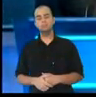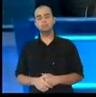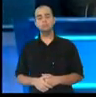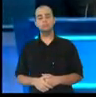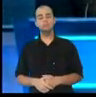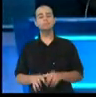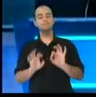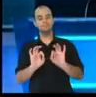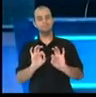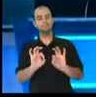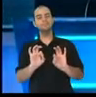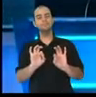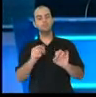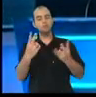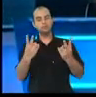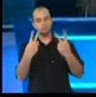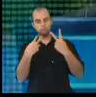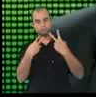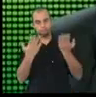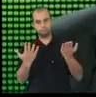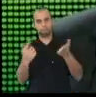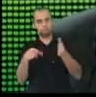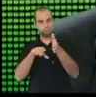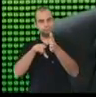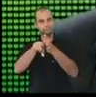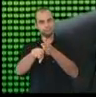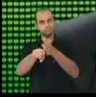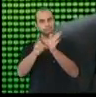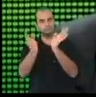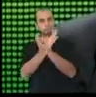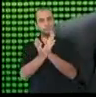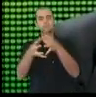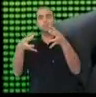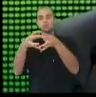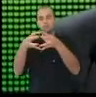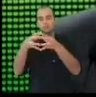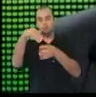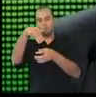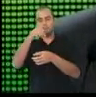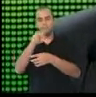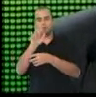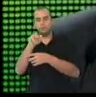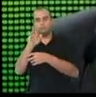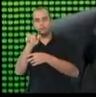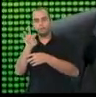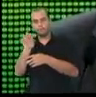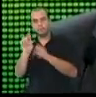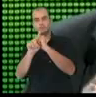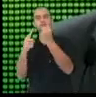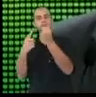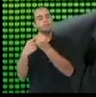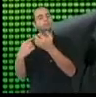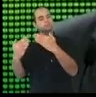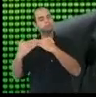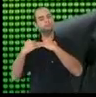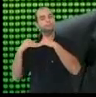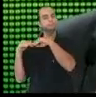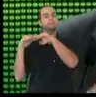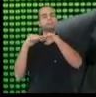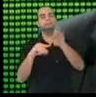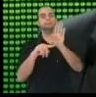Arruda Sampaio, 1 minuto. Pode usar os 12 segundos. Ok. Bom, você que está me ouvindo, essa pergunta é dos movimentos